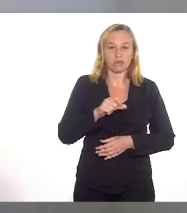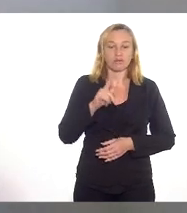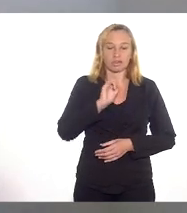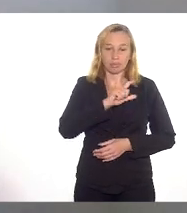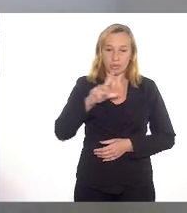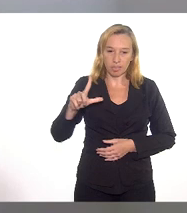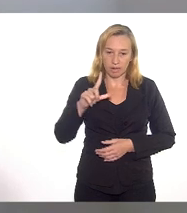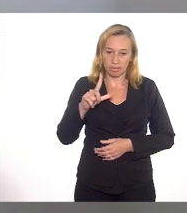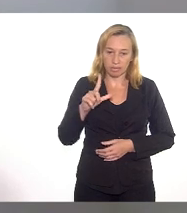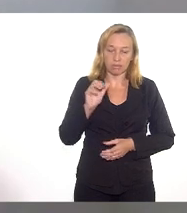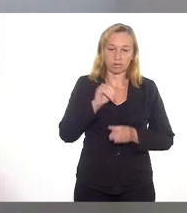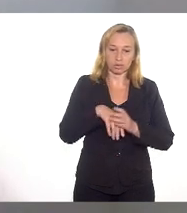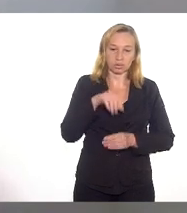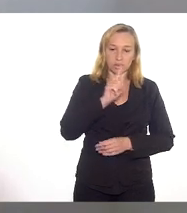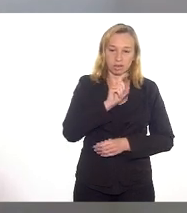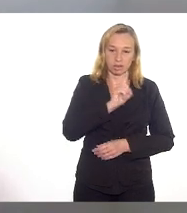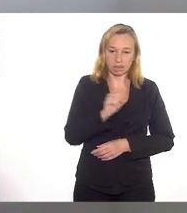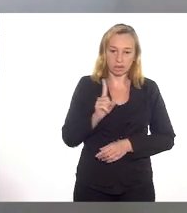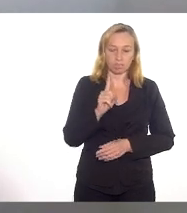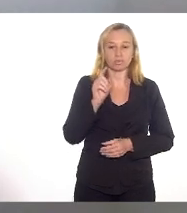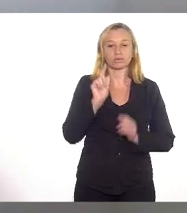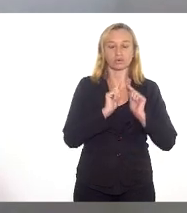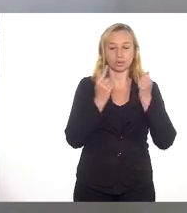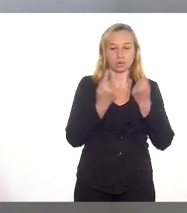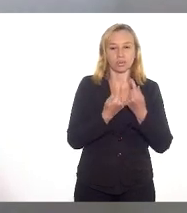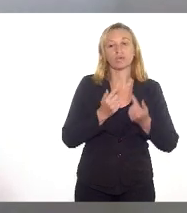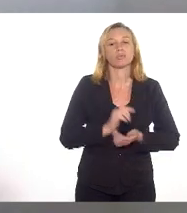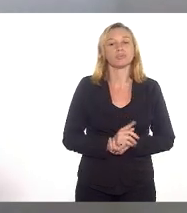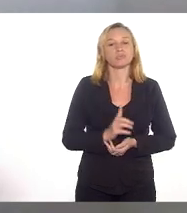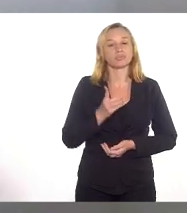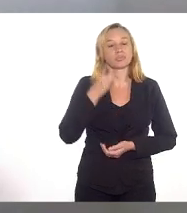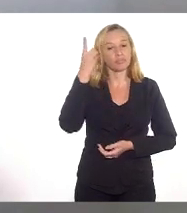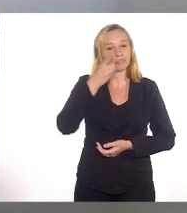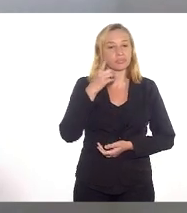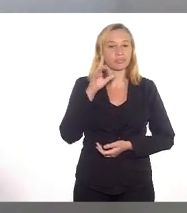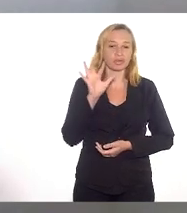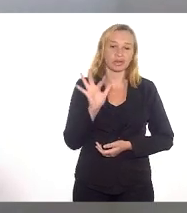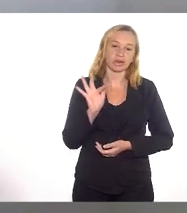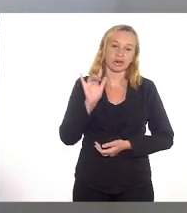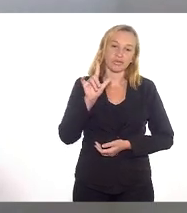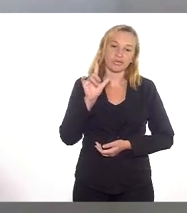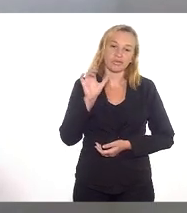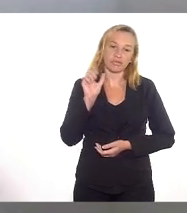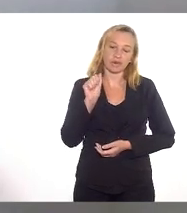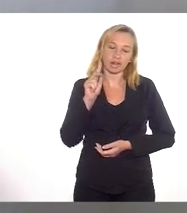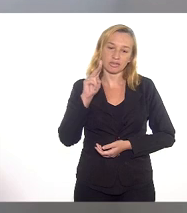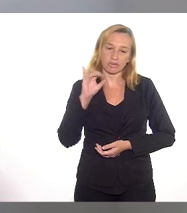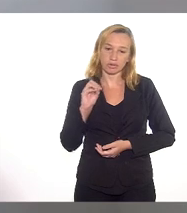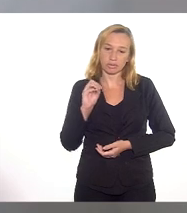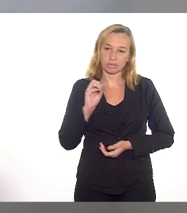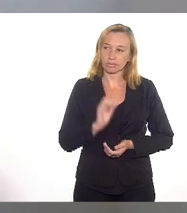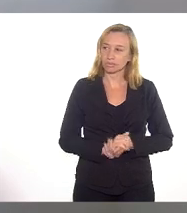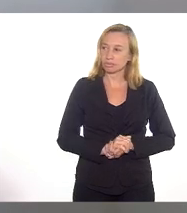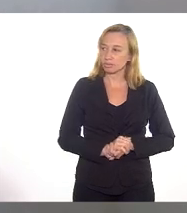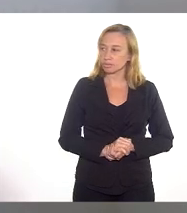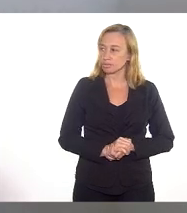Pobel votou não no grupo. Deputado Flávio Serafini.